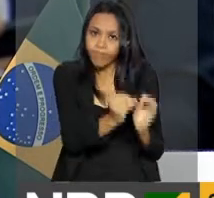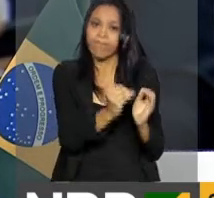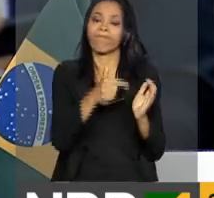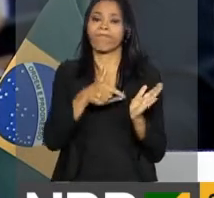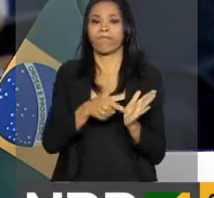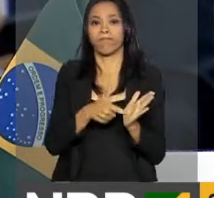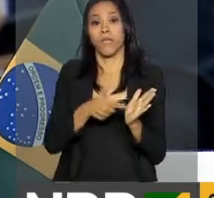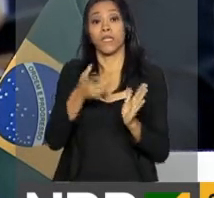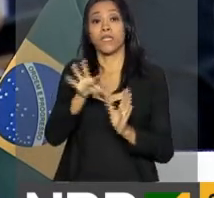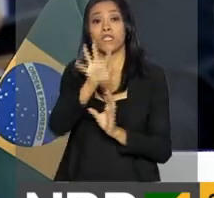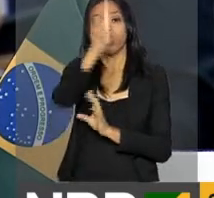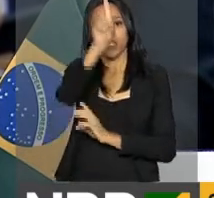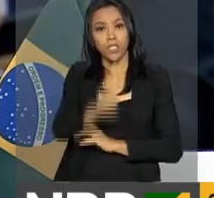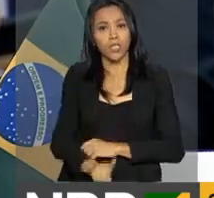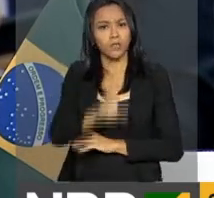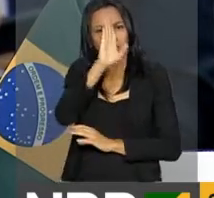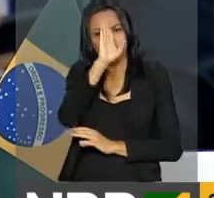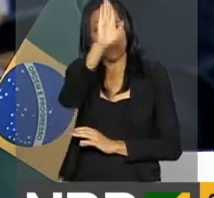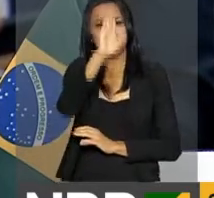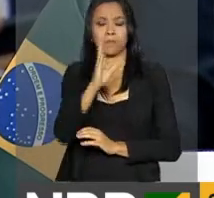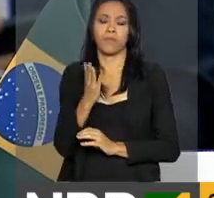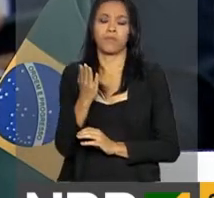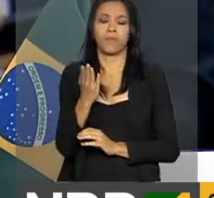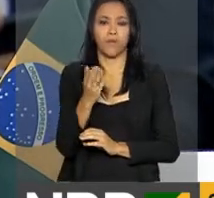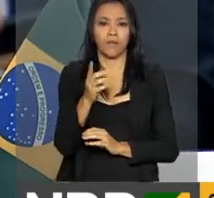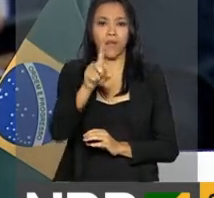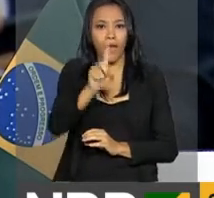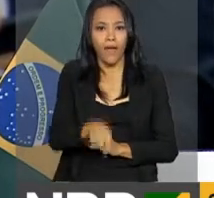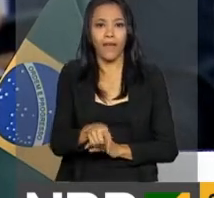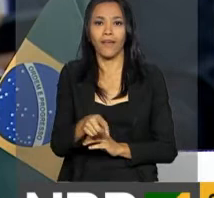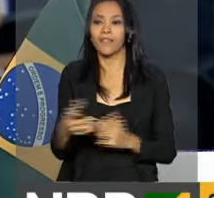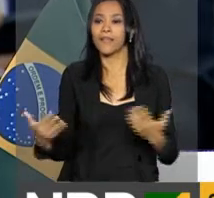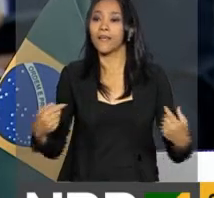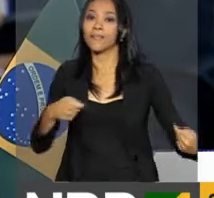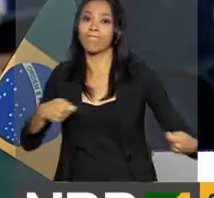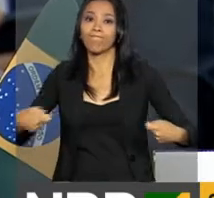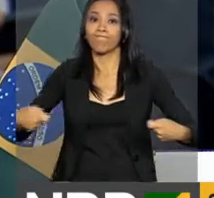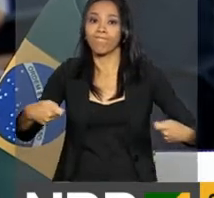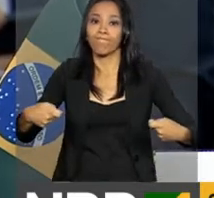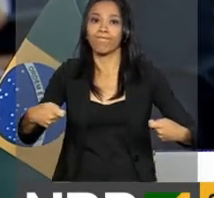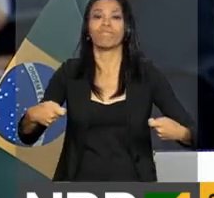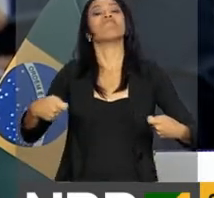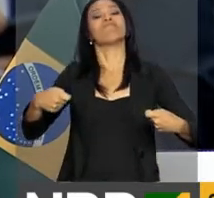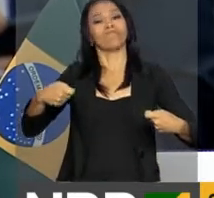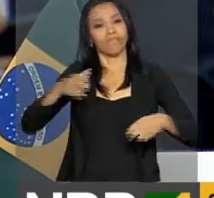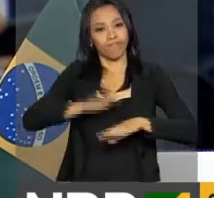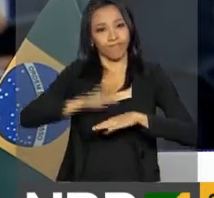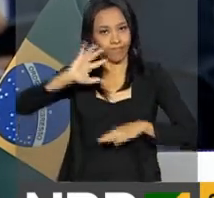que direitos fundamentais são postos em xeque. Por isto que,